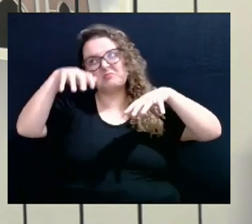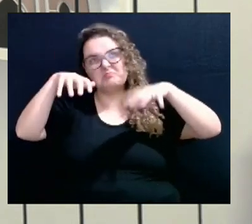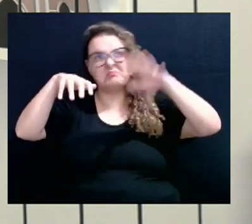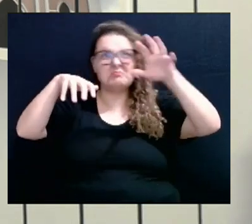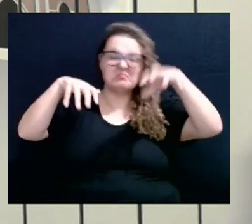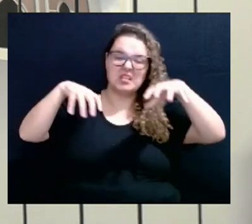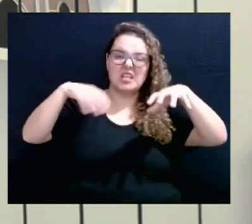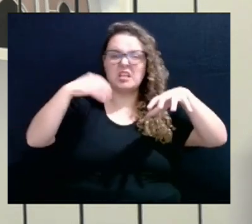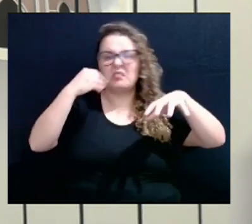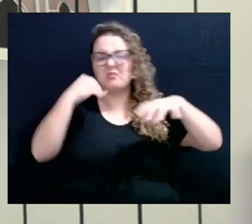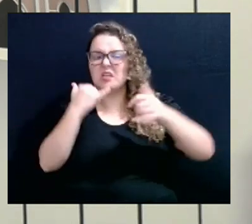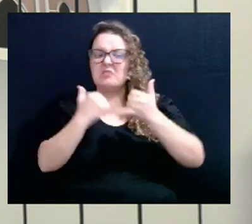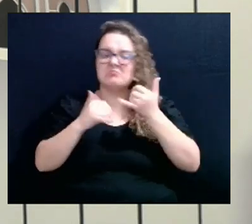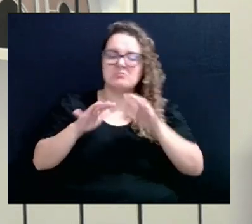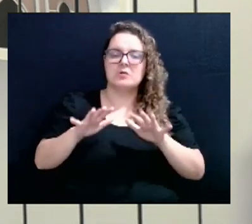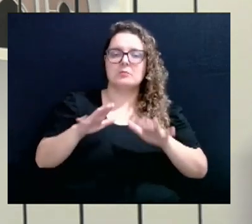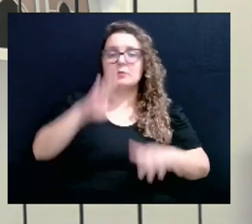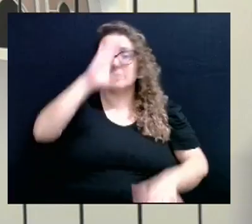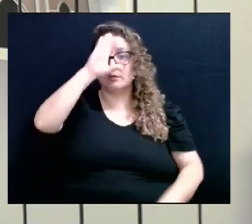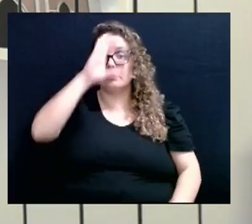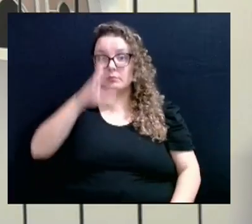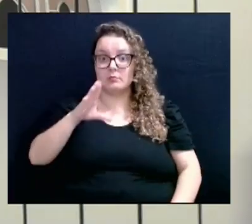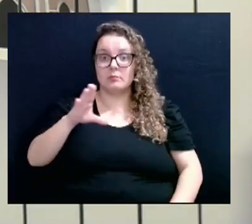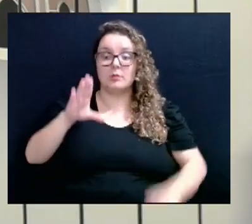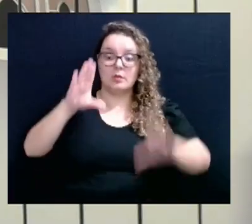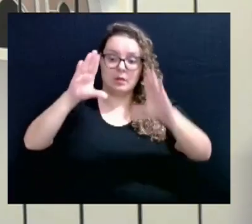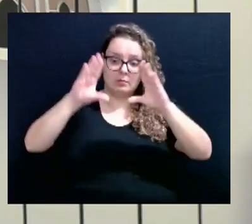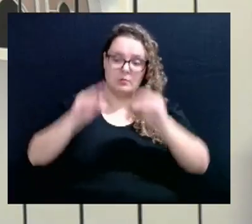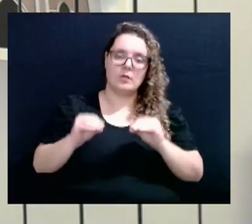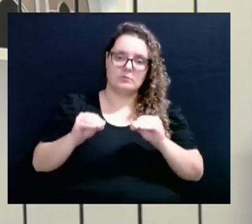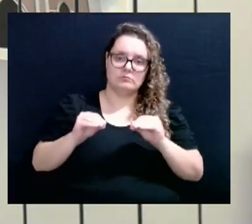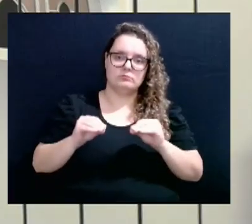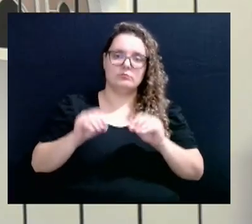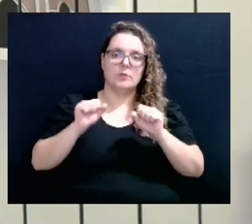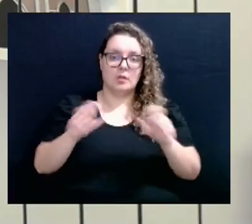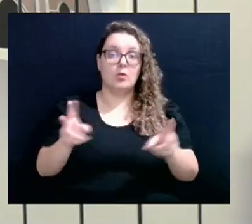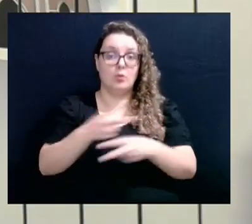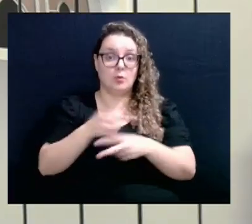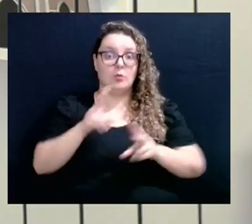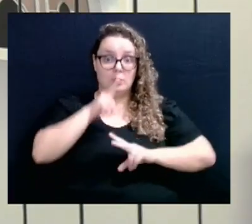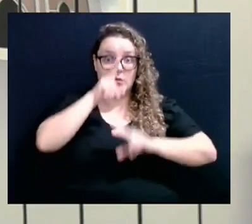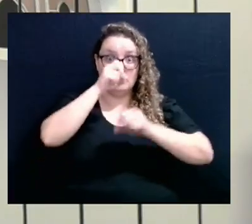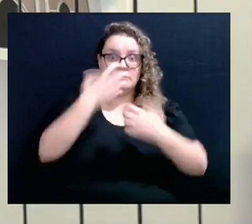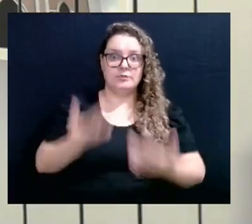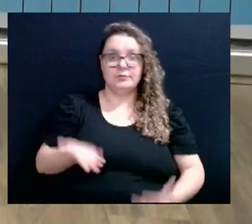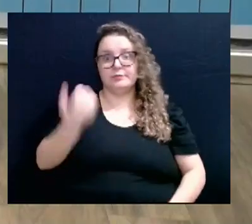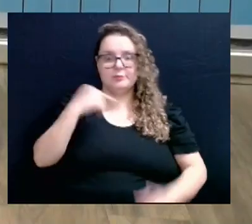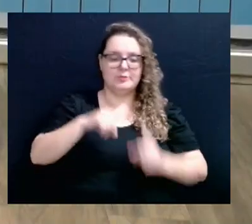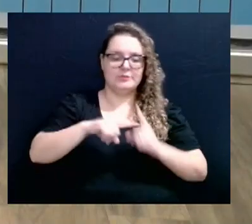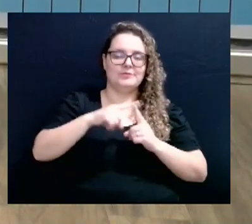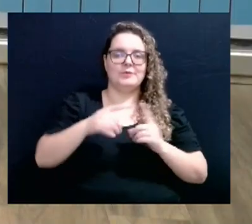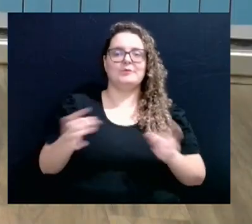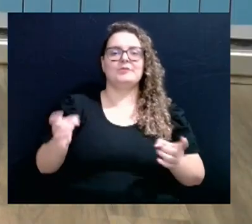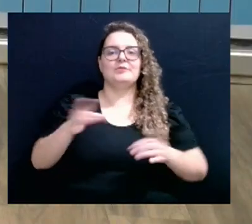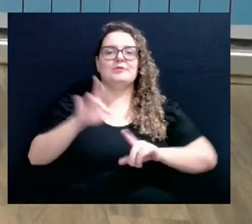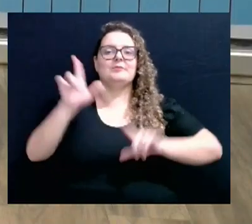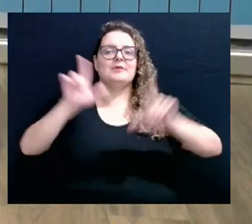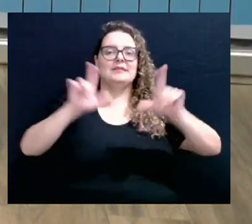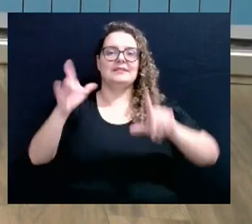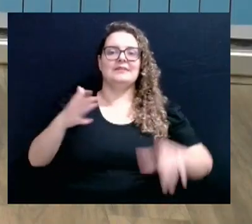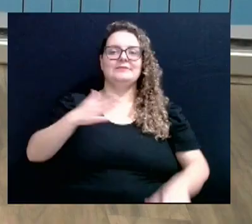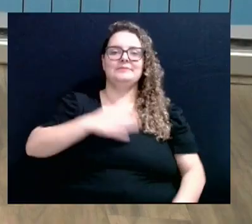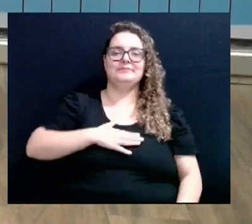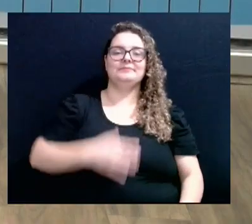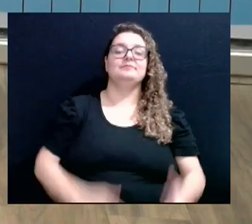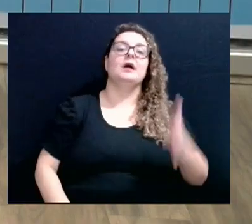moderada, principalmente à noite, e pode ventar forte. Vamos às temperaturas, porque elas já estão aqui na minha tela. Para amanhã,